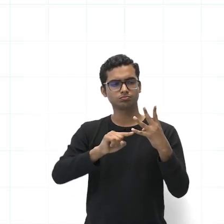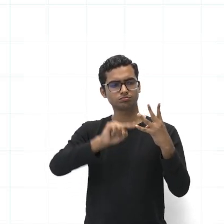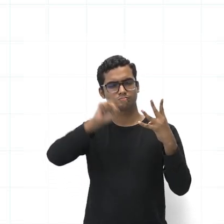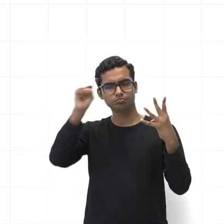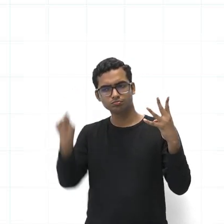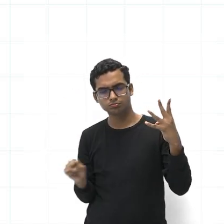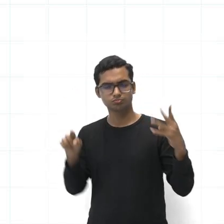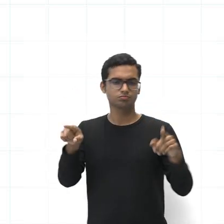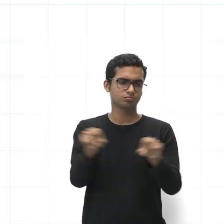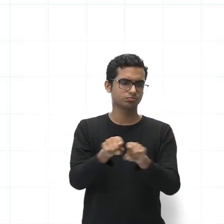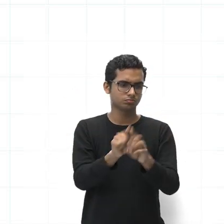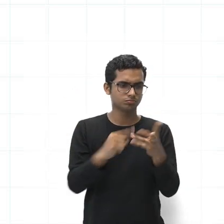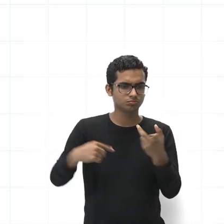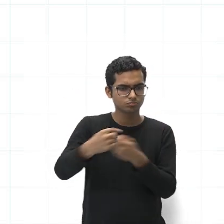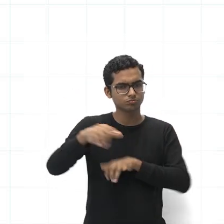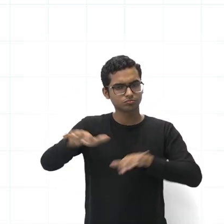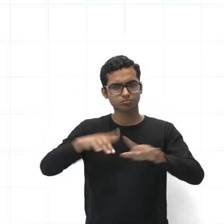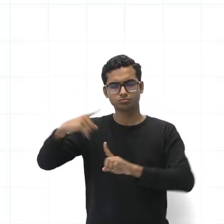circunferências.